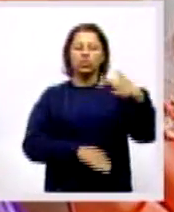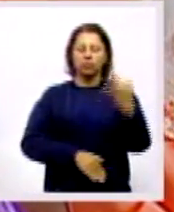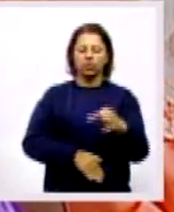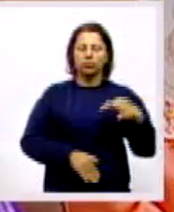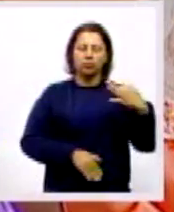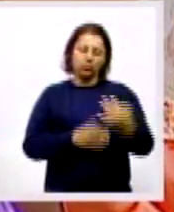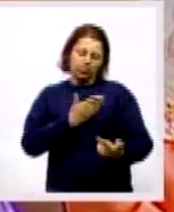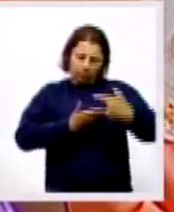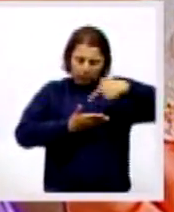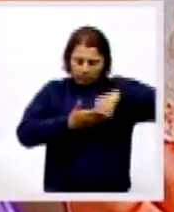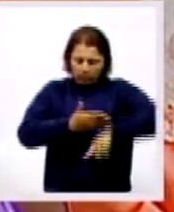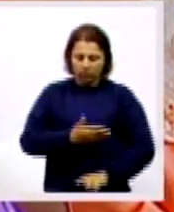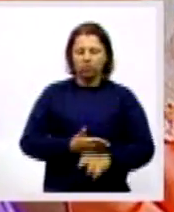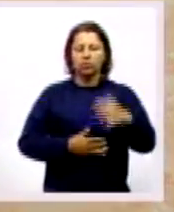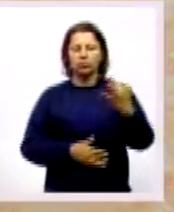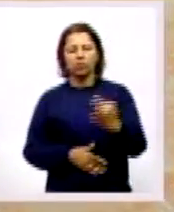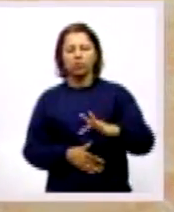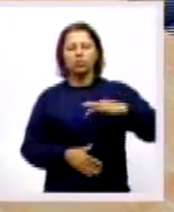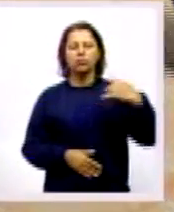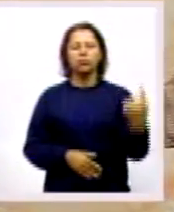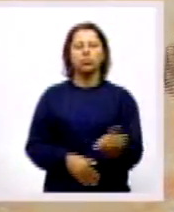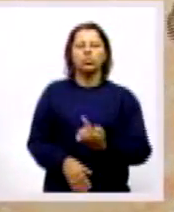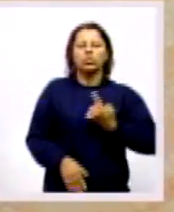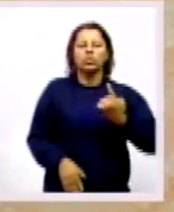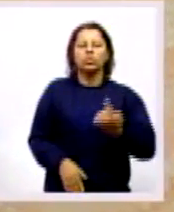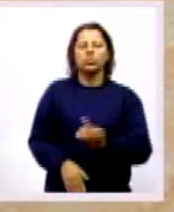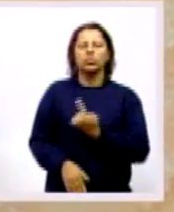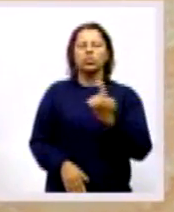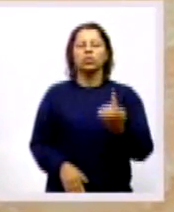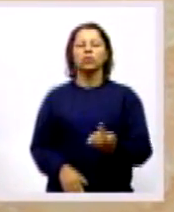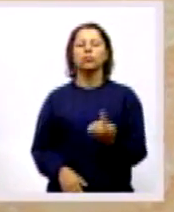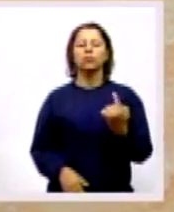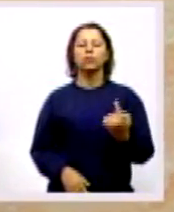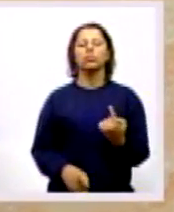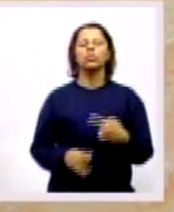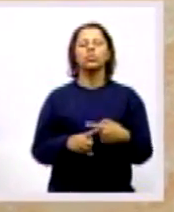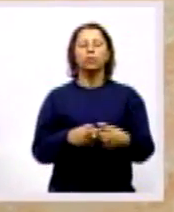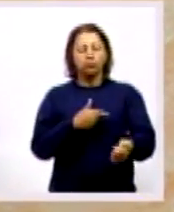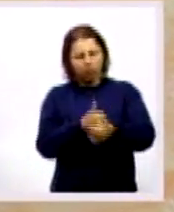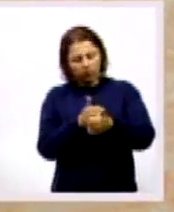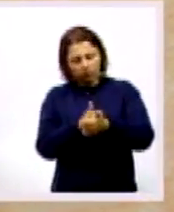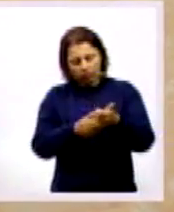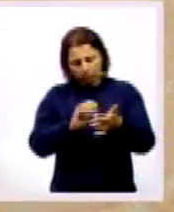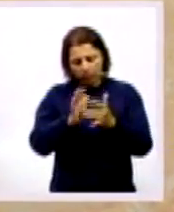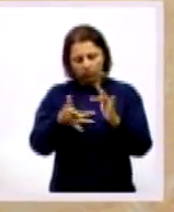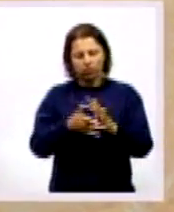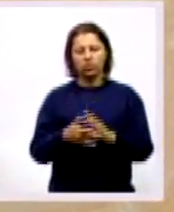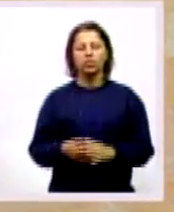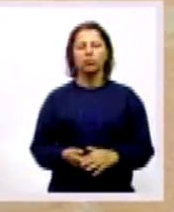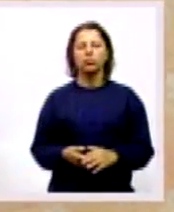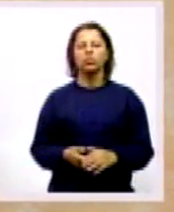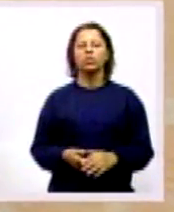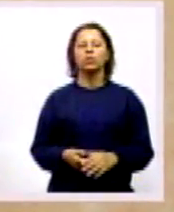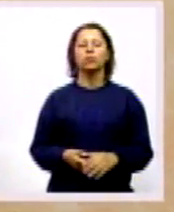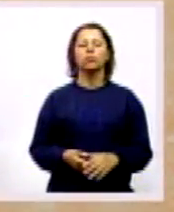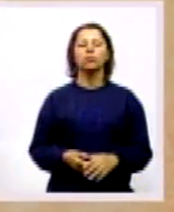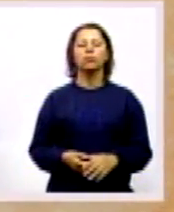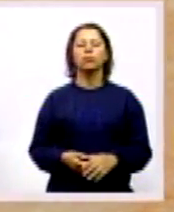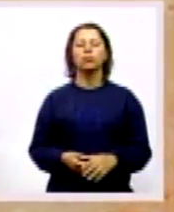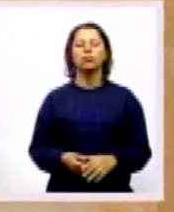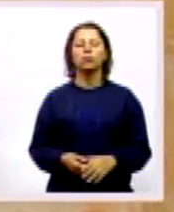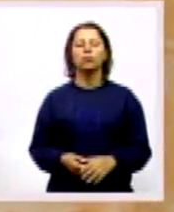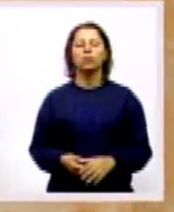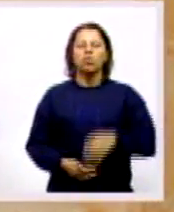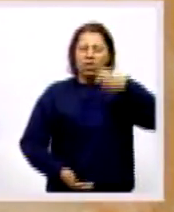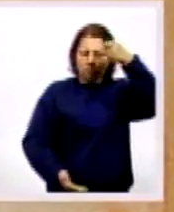tornou-se aguda, dor de solidão. Colocar os passos nos passos. Colocar o nosso passo